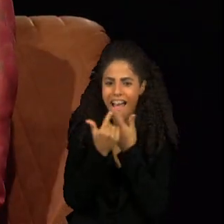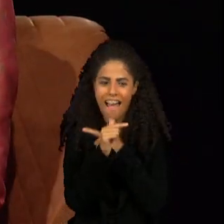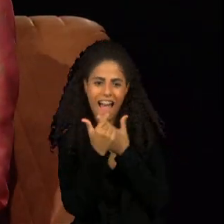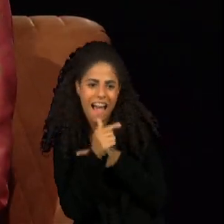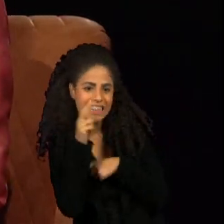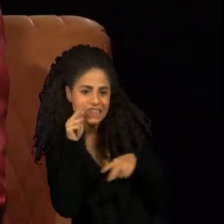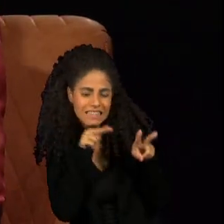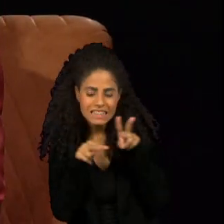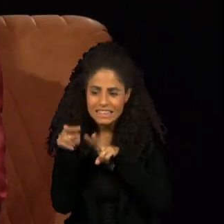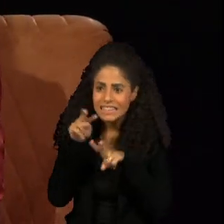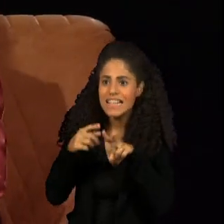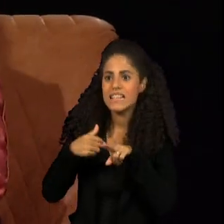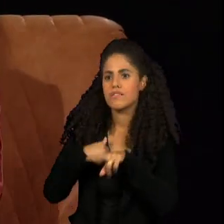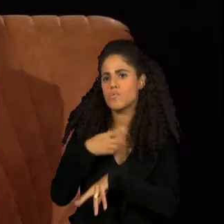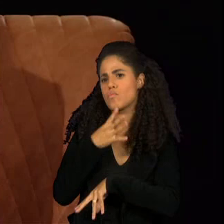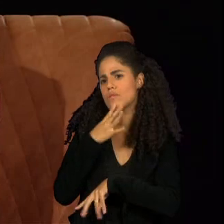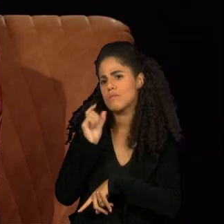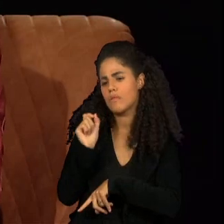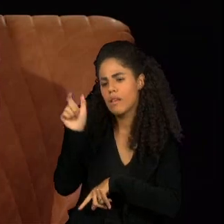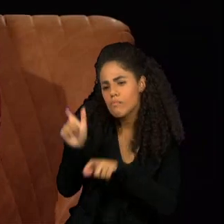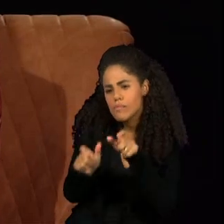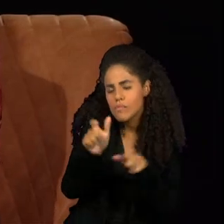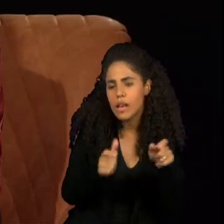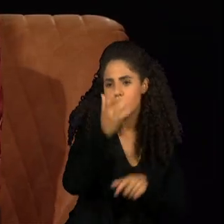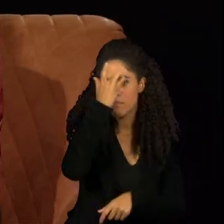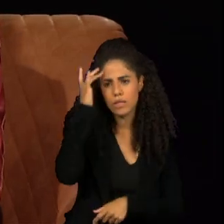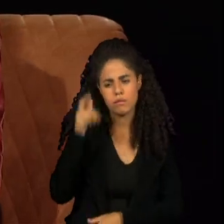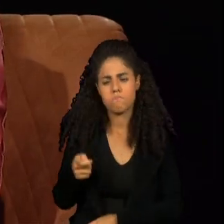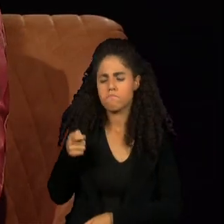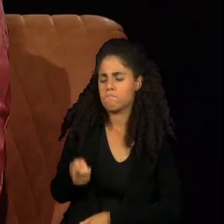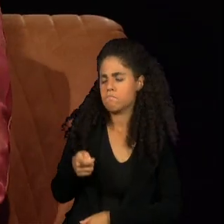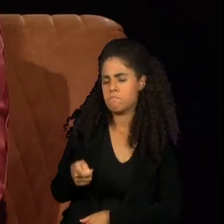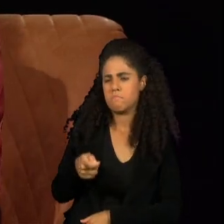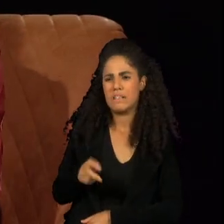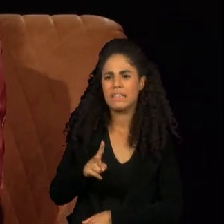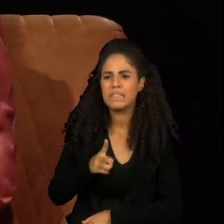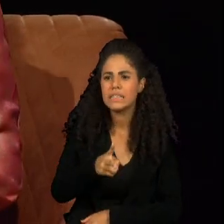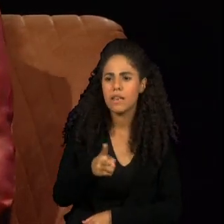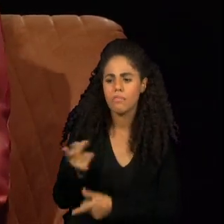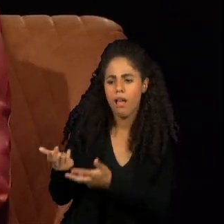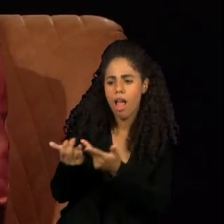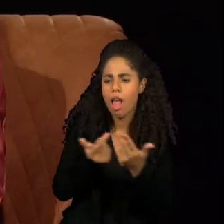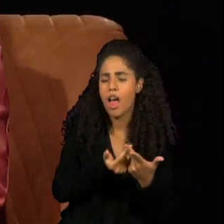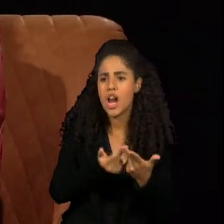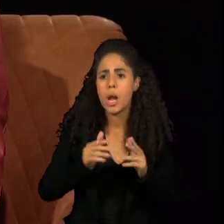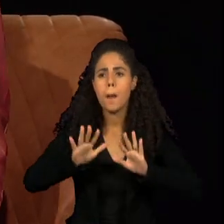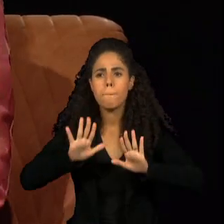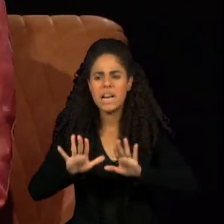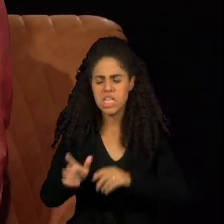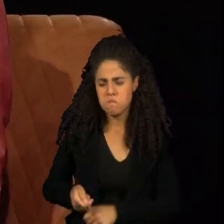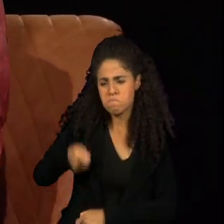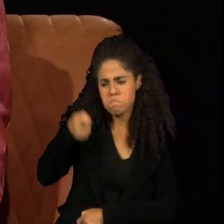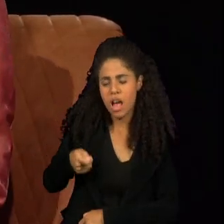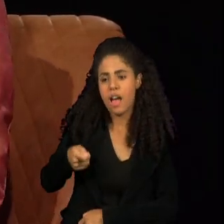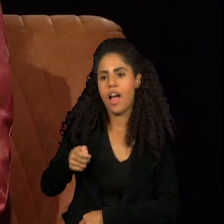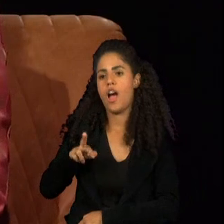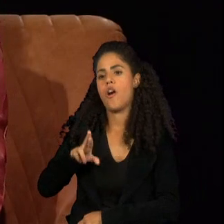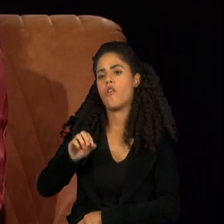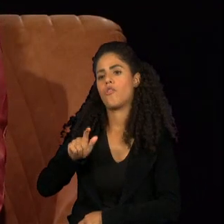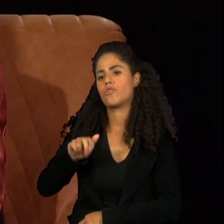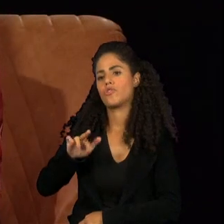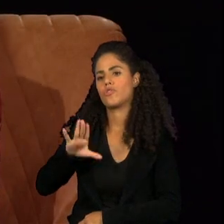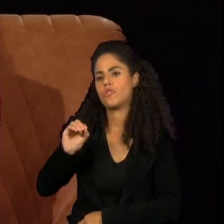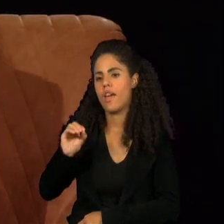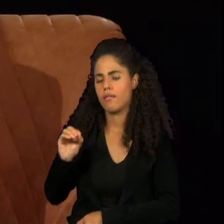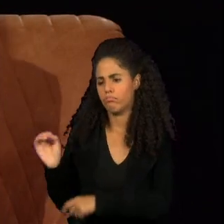E eu nunca conheci ninguém, ser humano, mais exigente. Tem uns iguais, mas mais exigente do que Rogério em